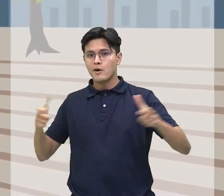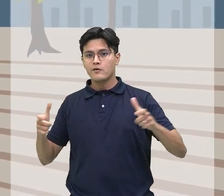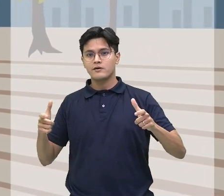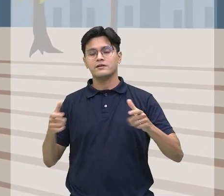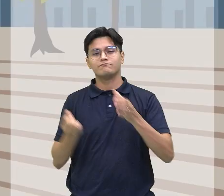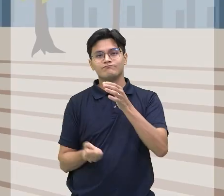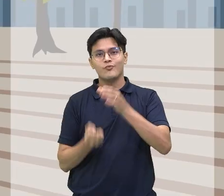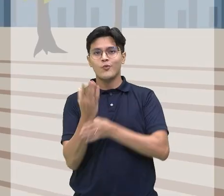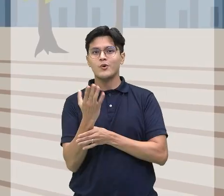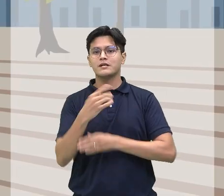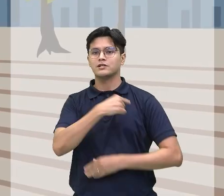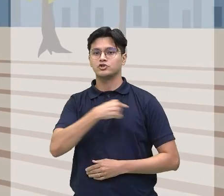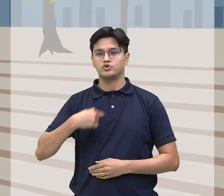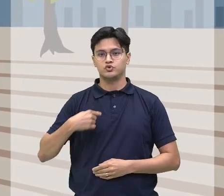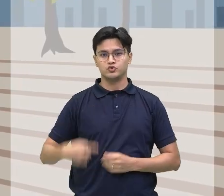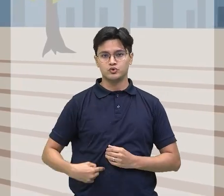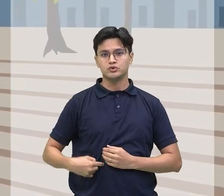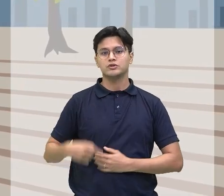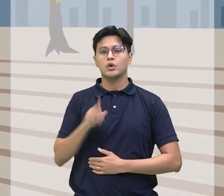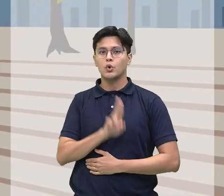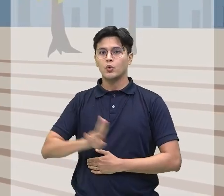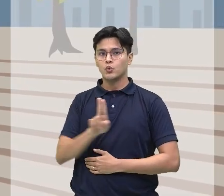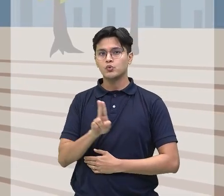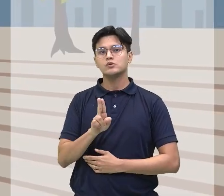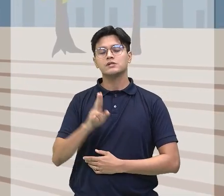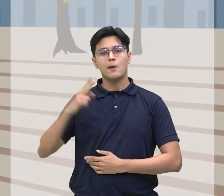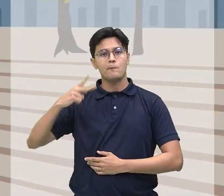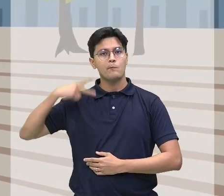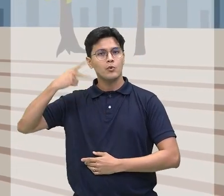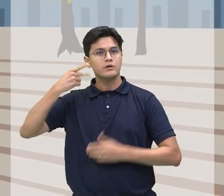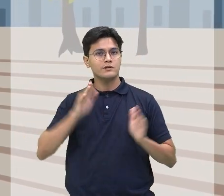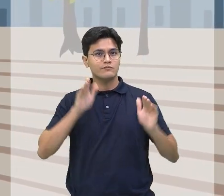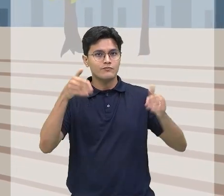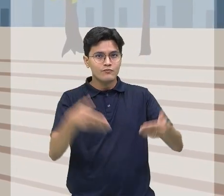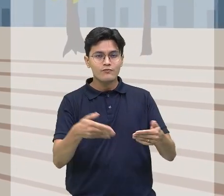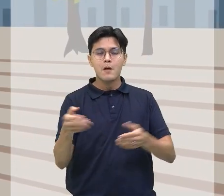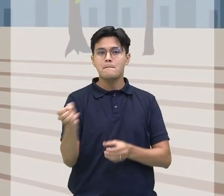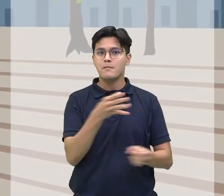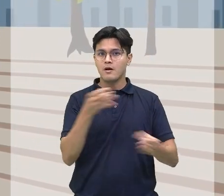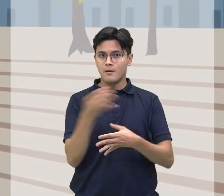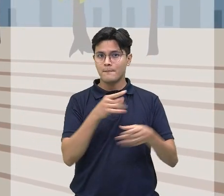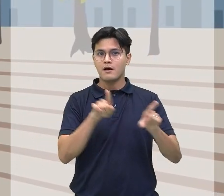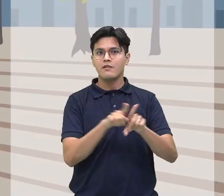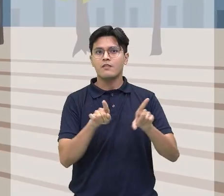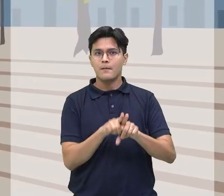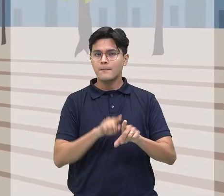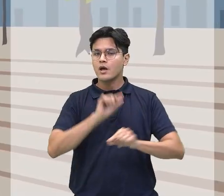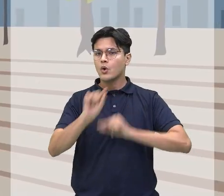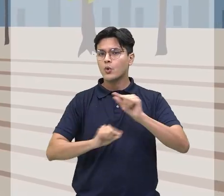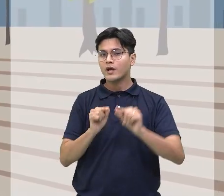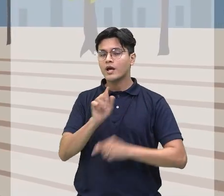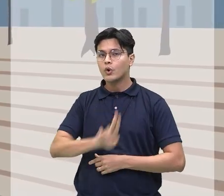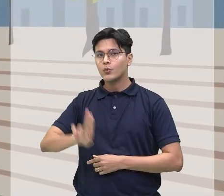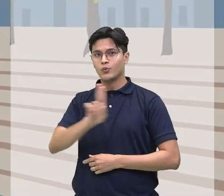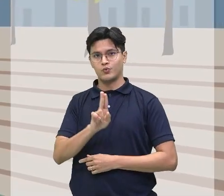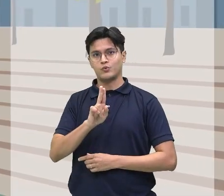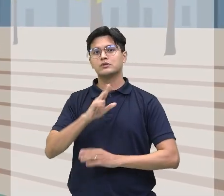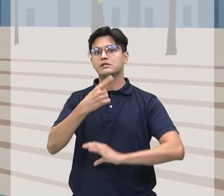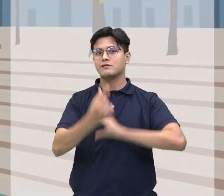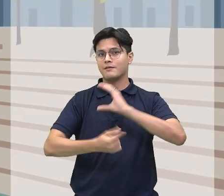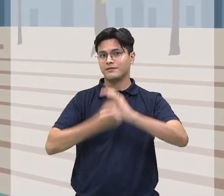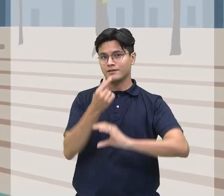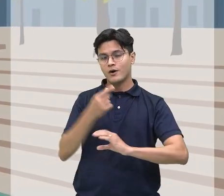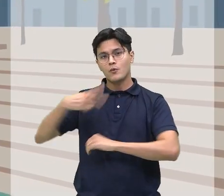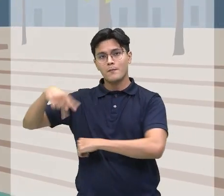economia global por meio de políticas voltadas à inovação e atração de capitais estrangeiros, garantindo elevado padrão de vida.